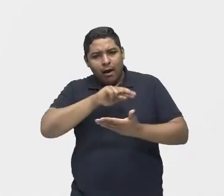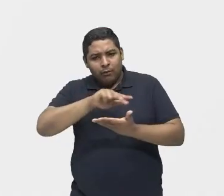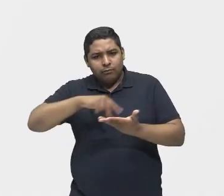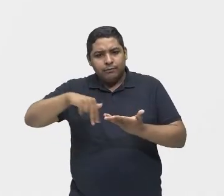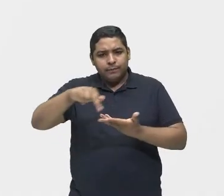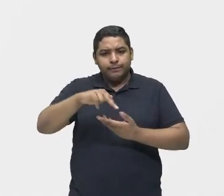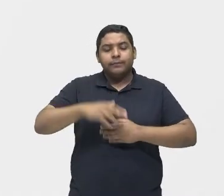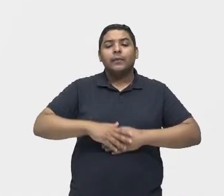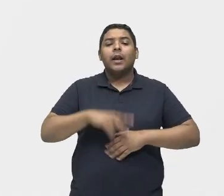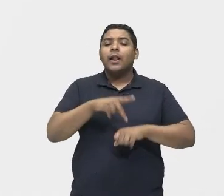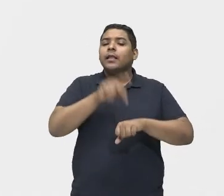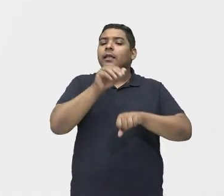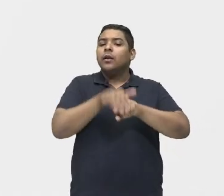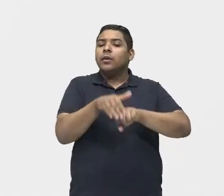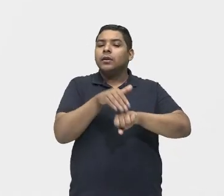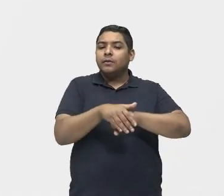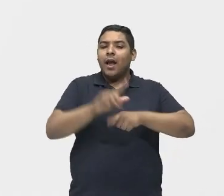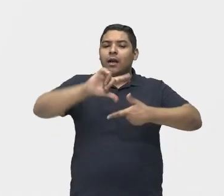Neolítico? Né?